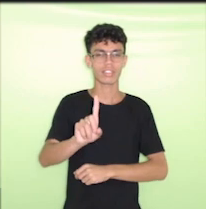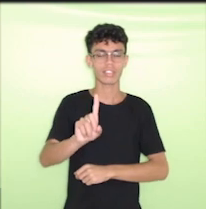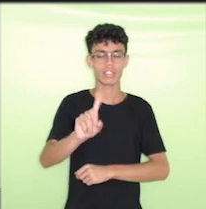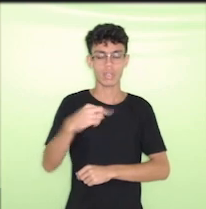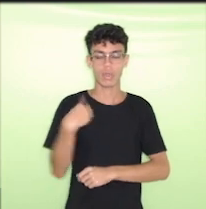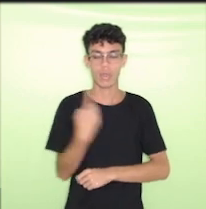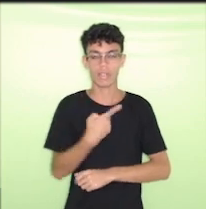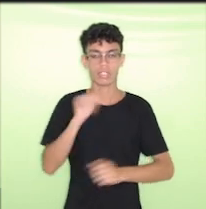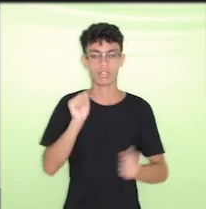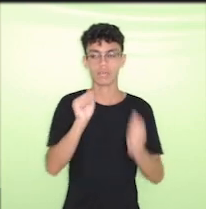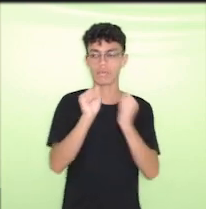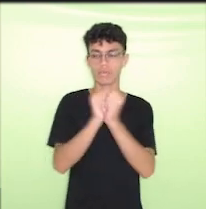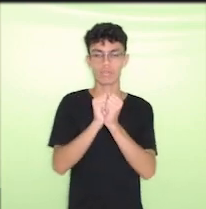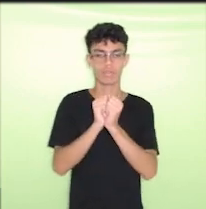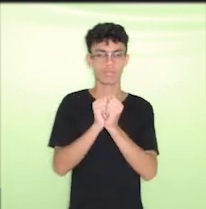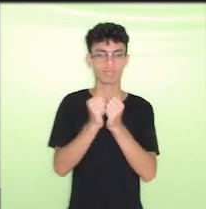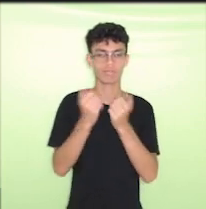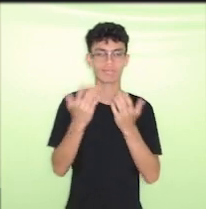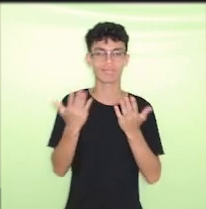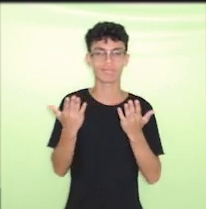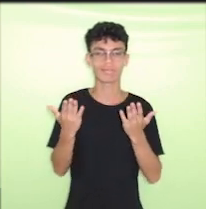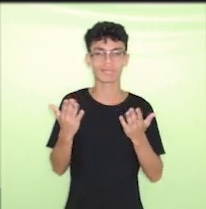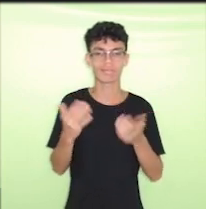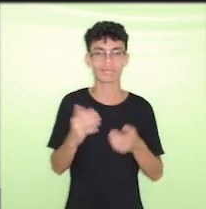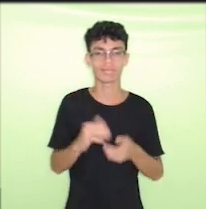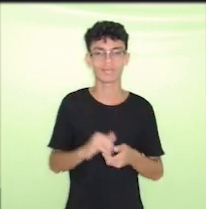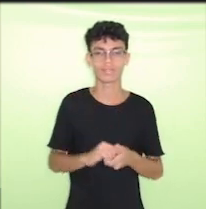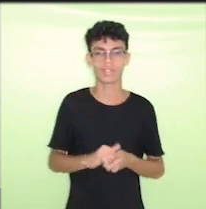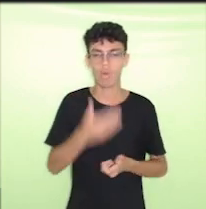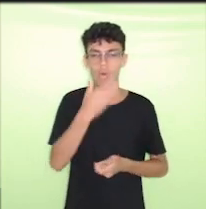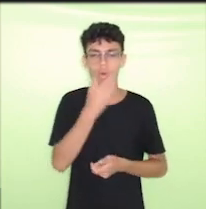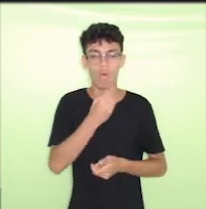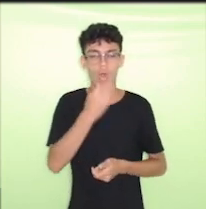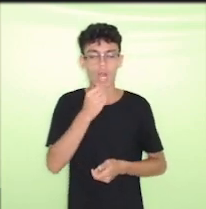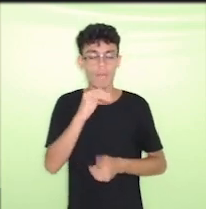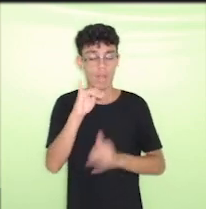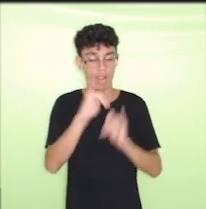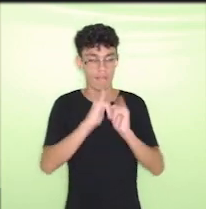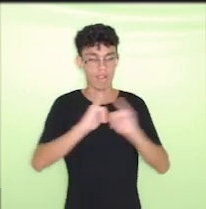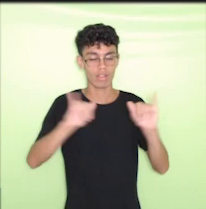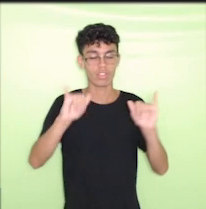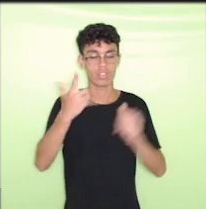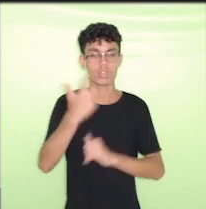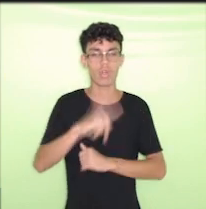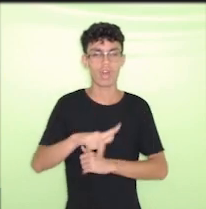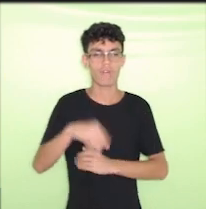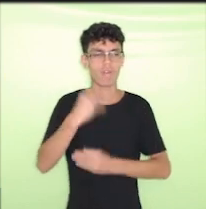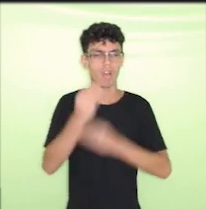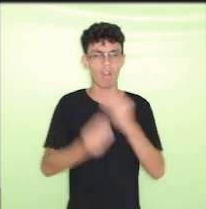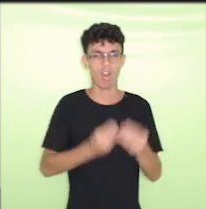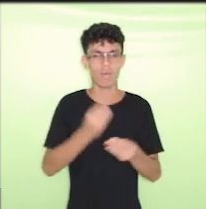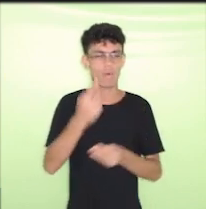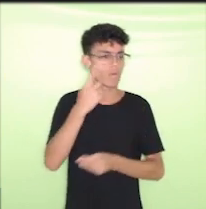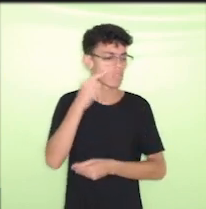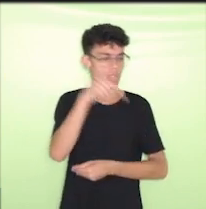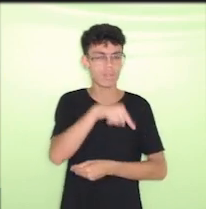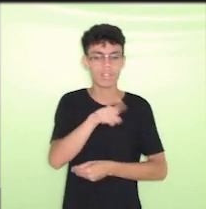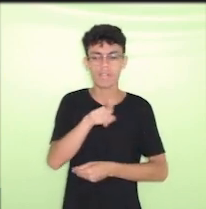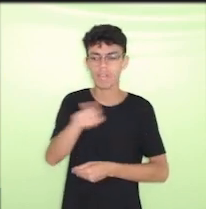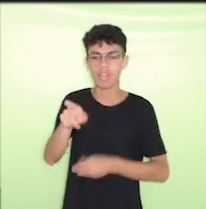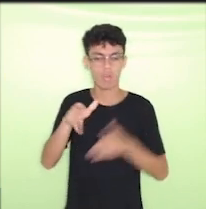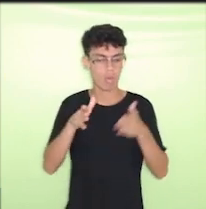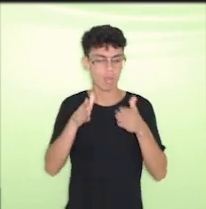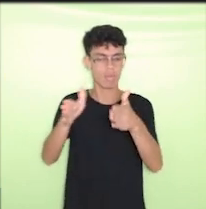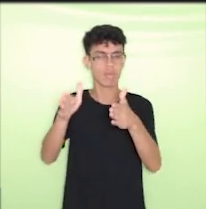estamos nós. E não basta? O homem começou a falar novamente. Impossível, não está vendo?